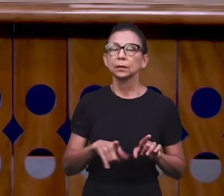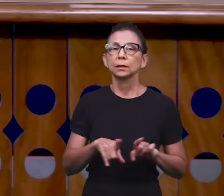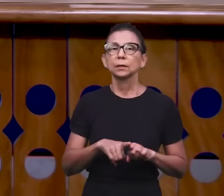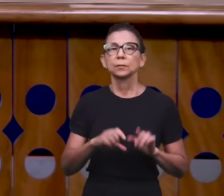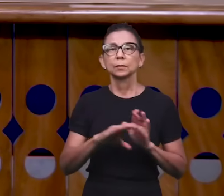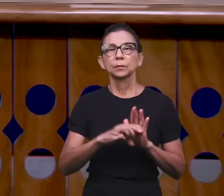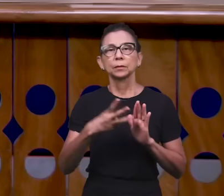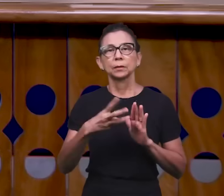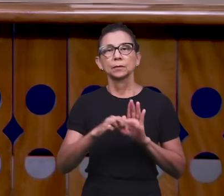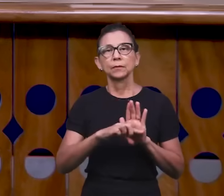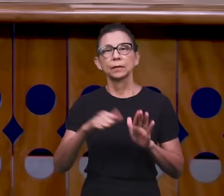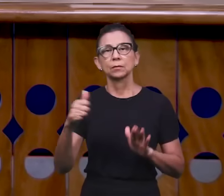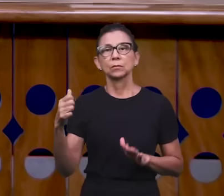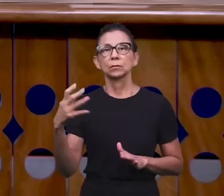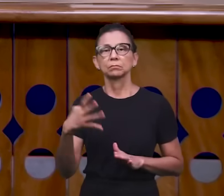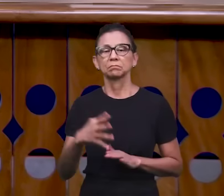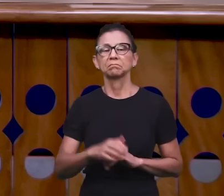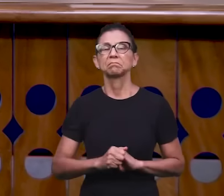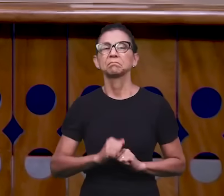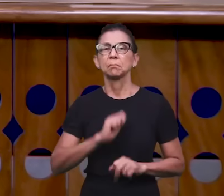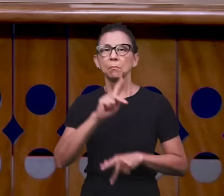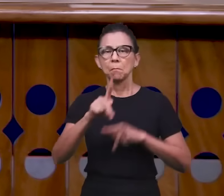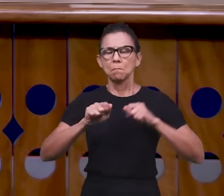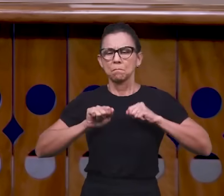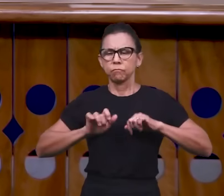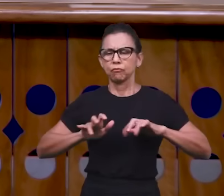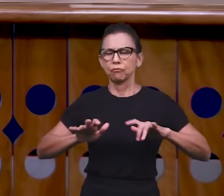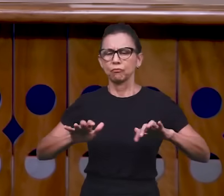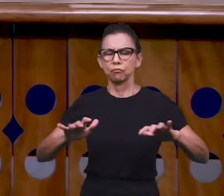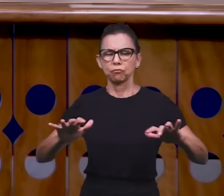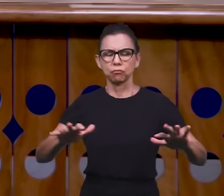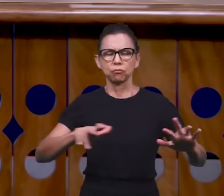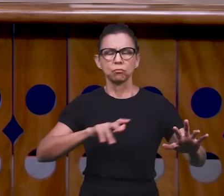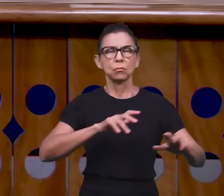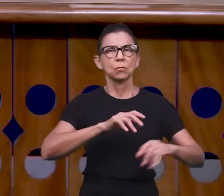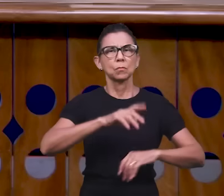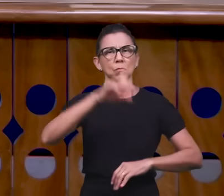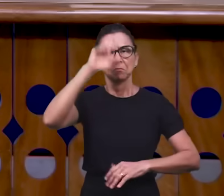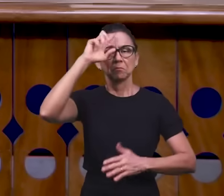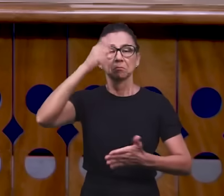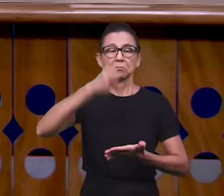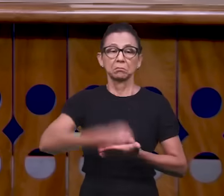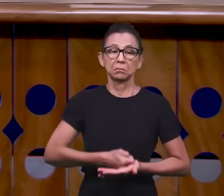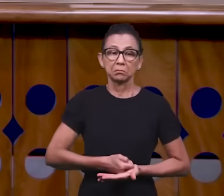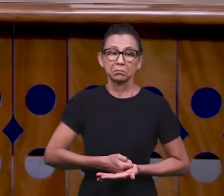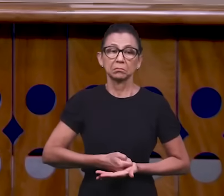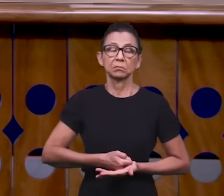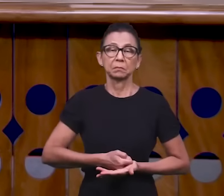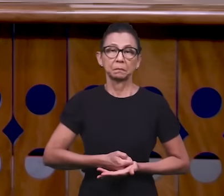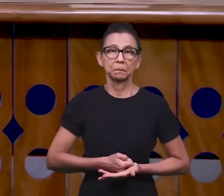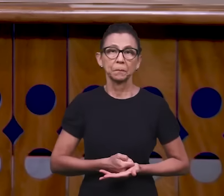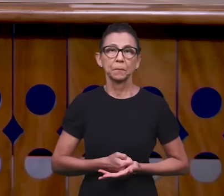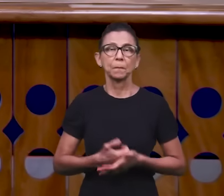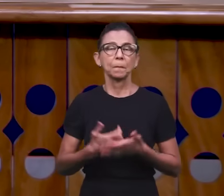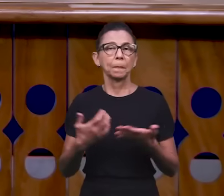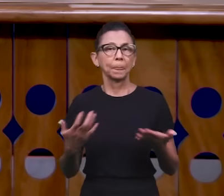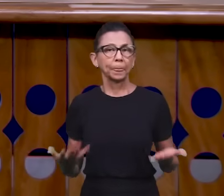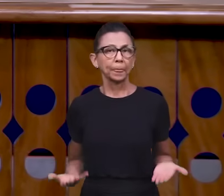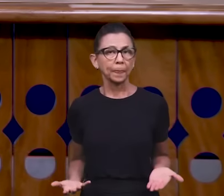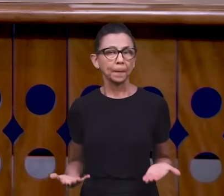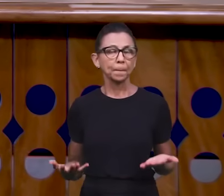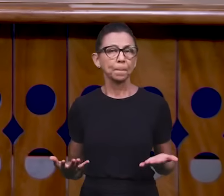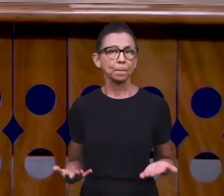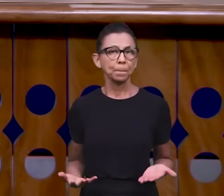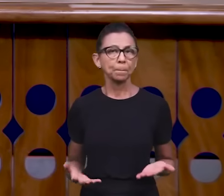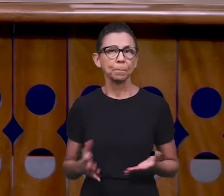capítulo 3, verso 14, multidões no vale da decisão. São 3 expressões para o momento atual. A madeira